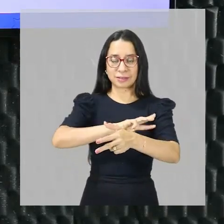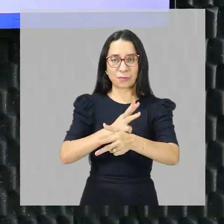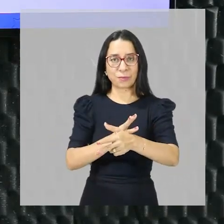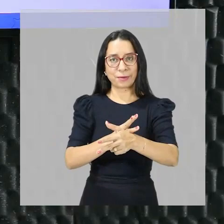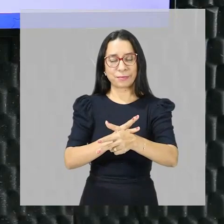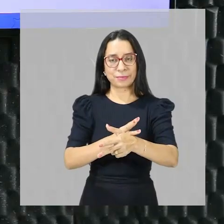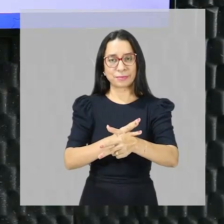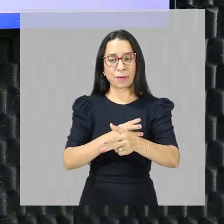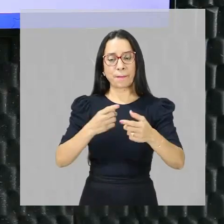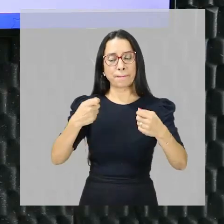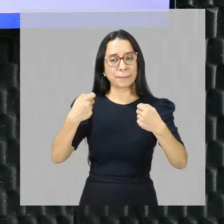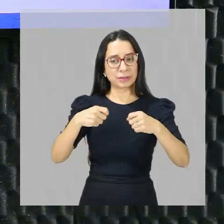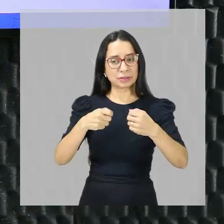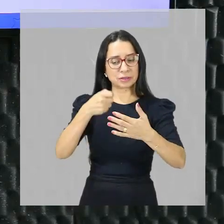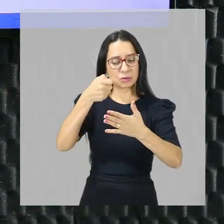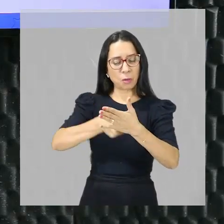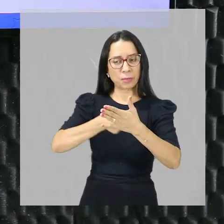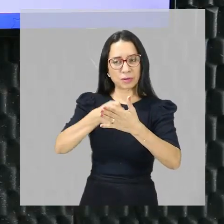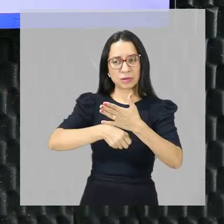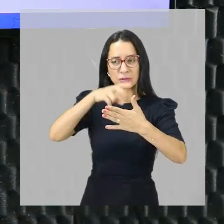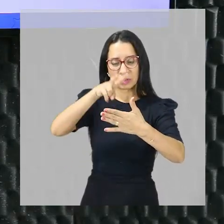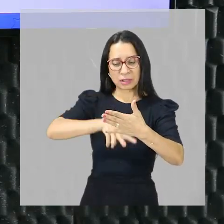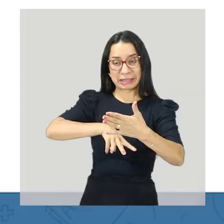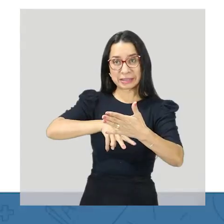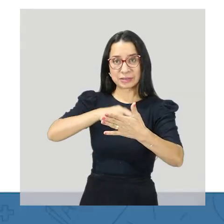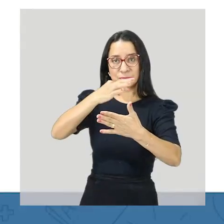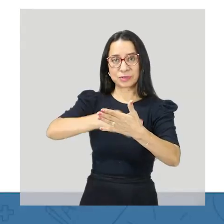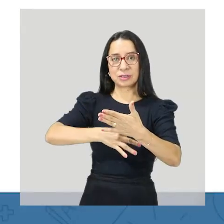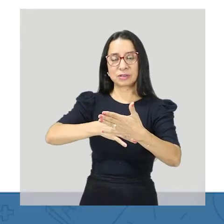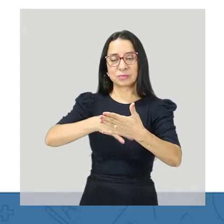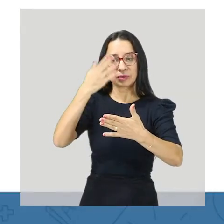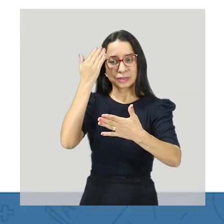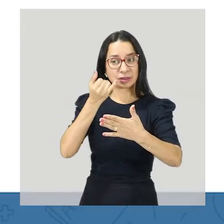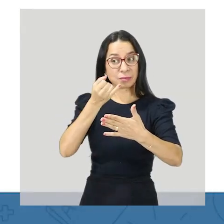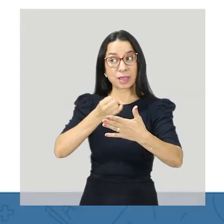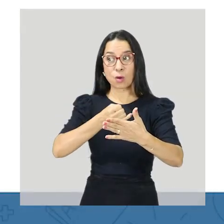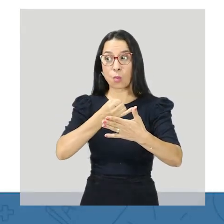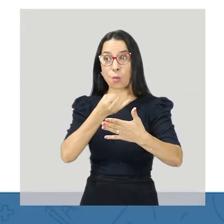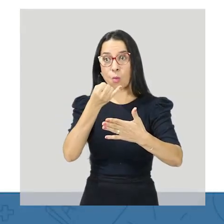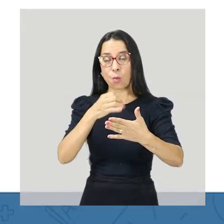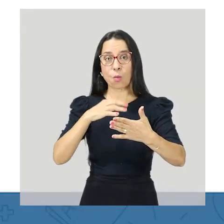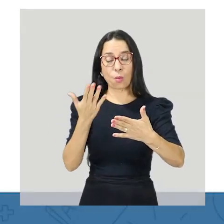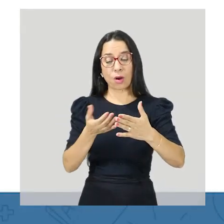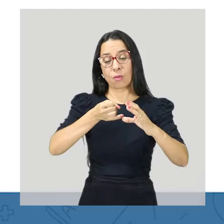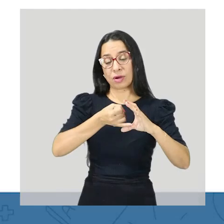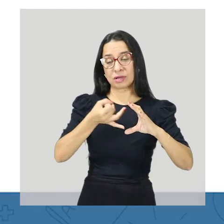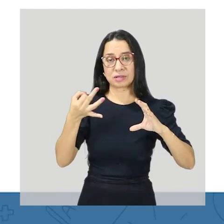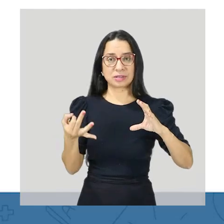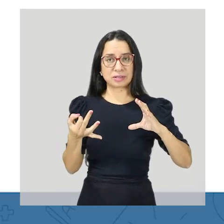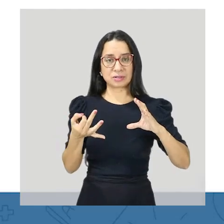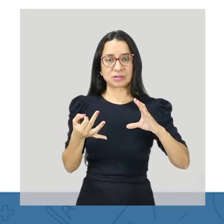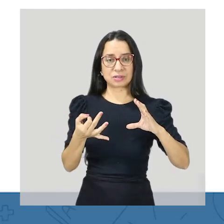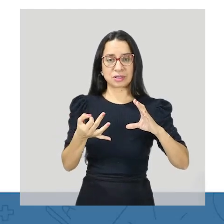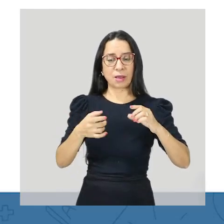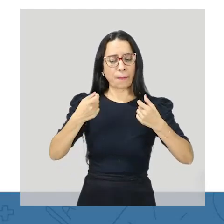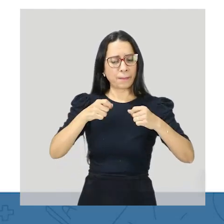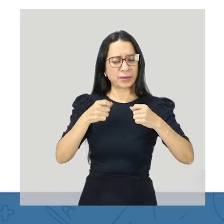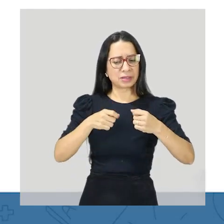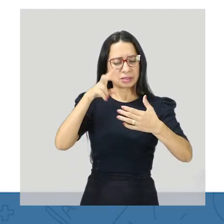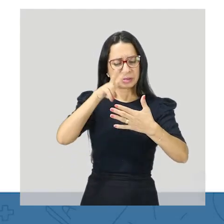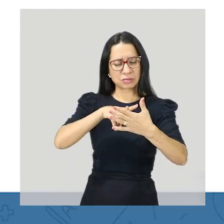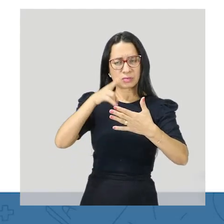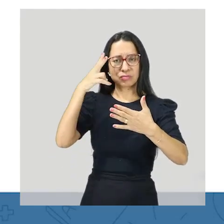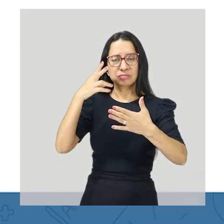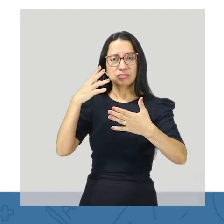Eu preciso obrigatoriamente ler o texto para saber que característica é essa. Então eu vou precisar ir lá, mas eu já consegui